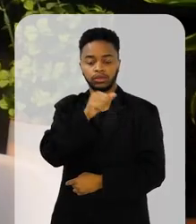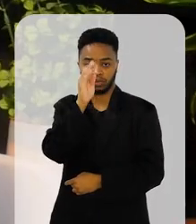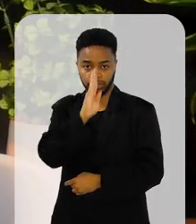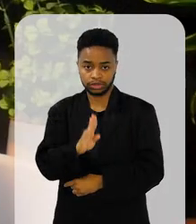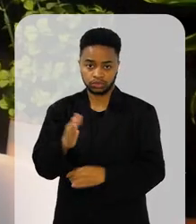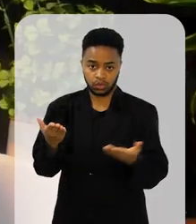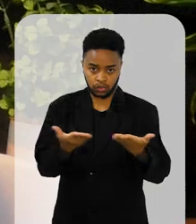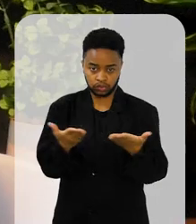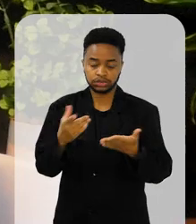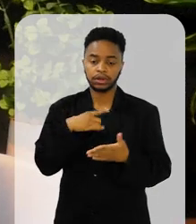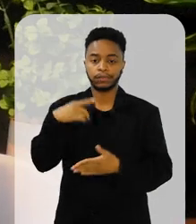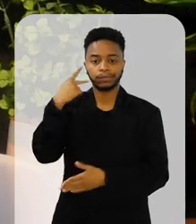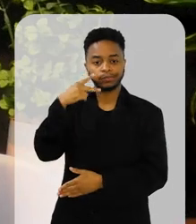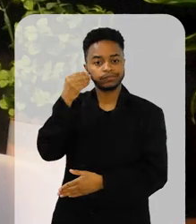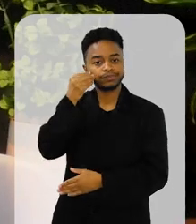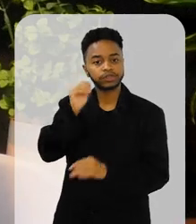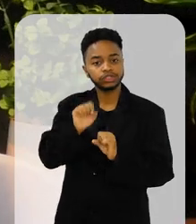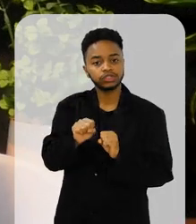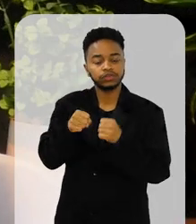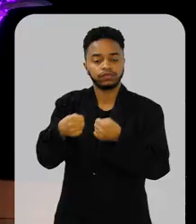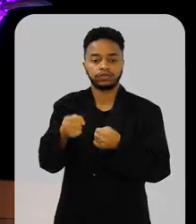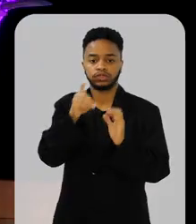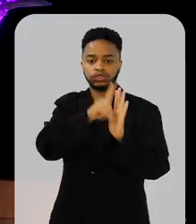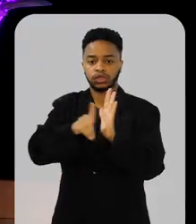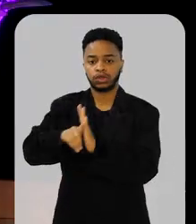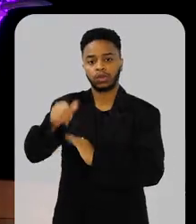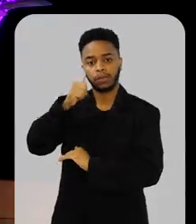mulheres. Temos que